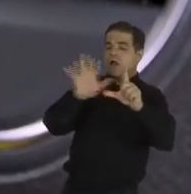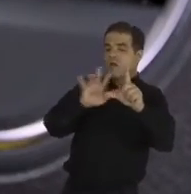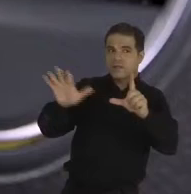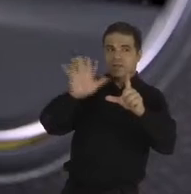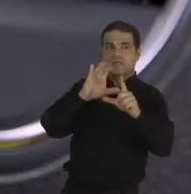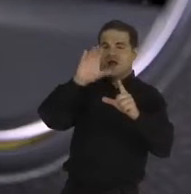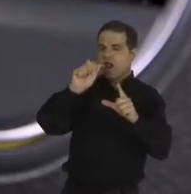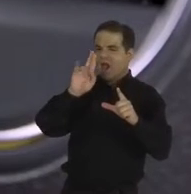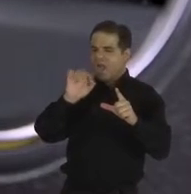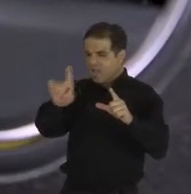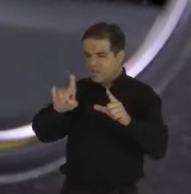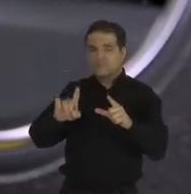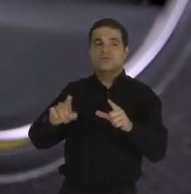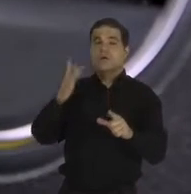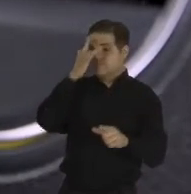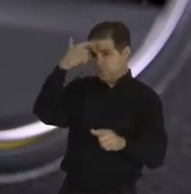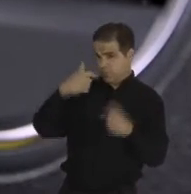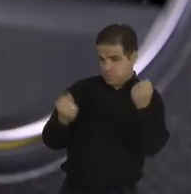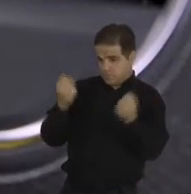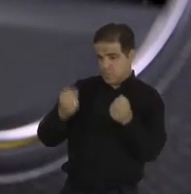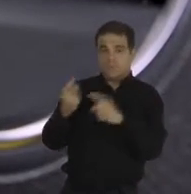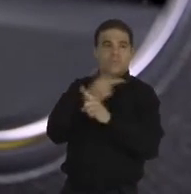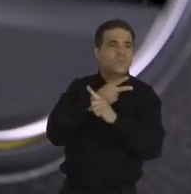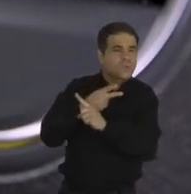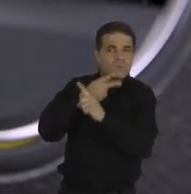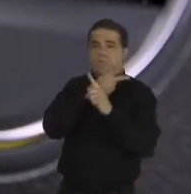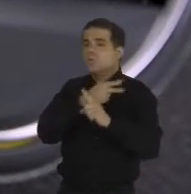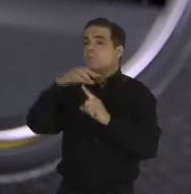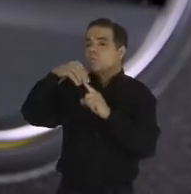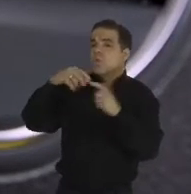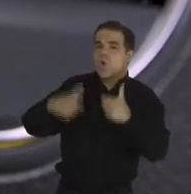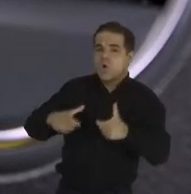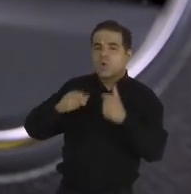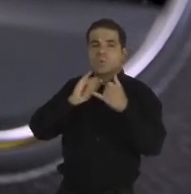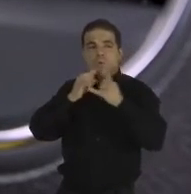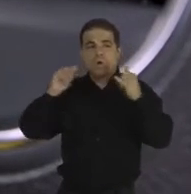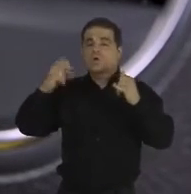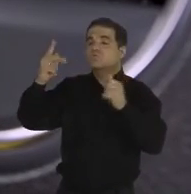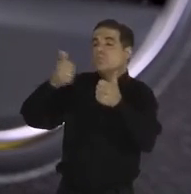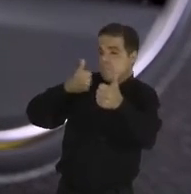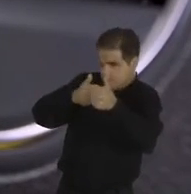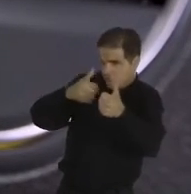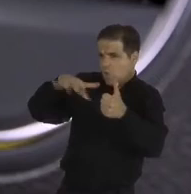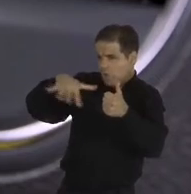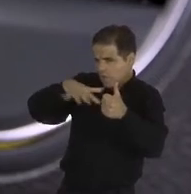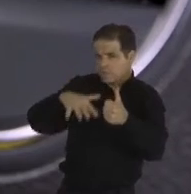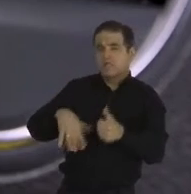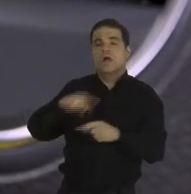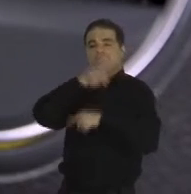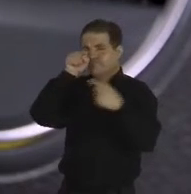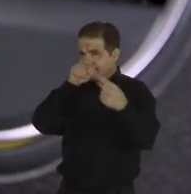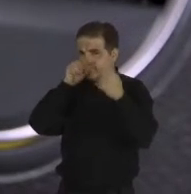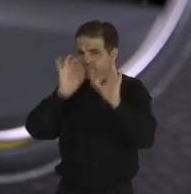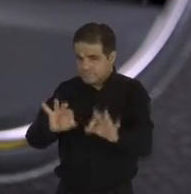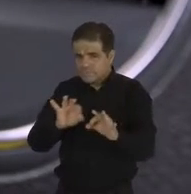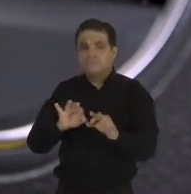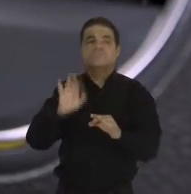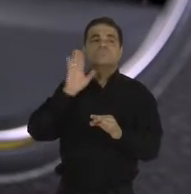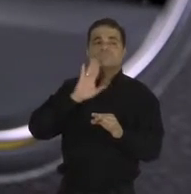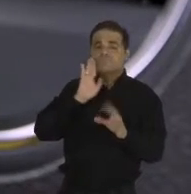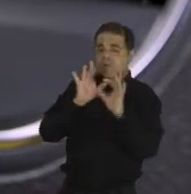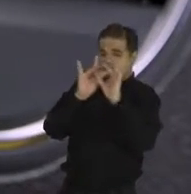Kart o motorista procura os pontos de recarga baseados em sua localização uma funcionalidade